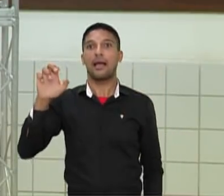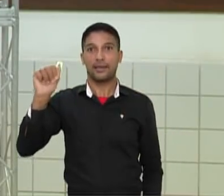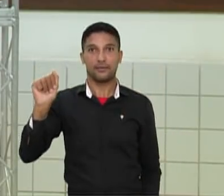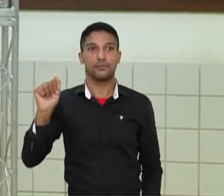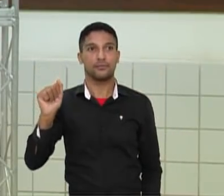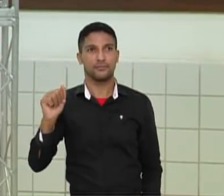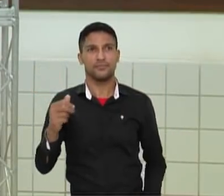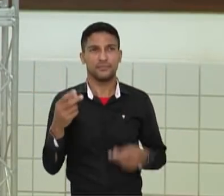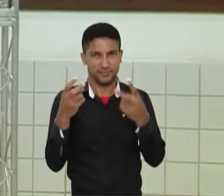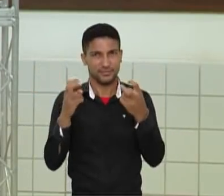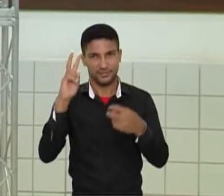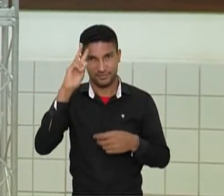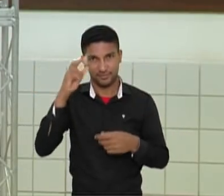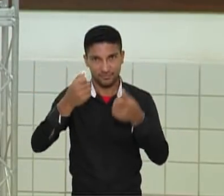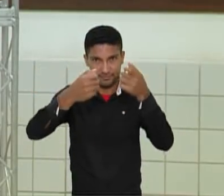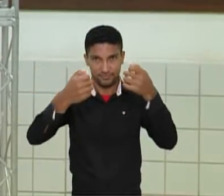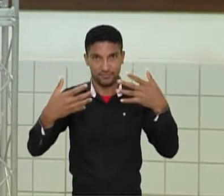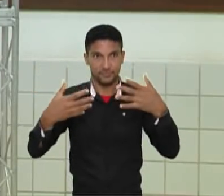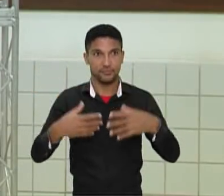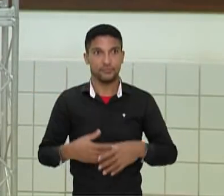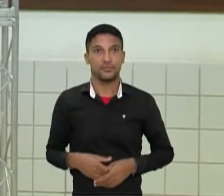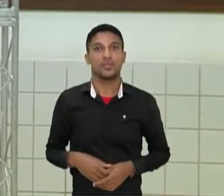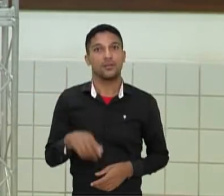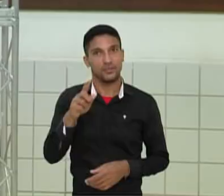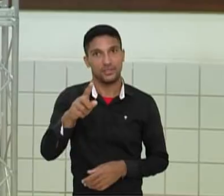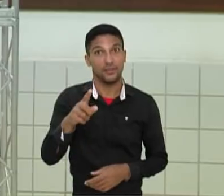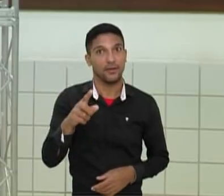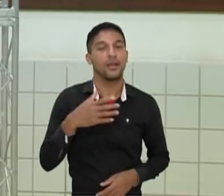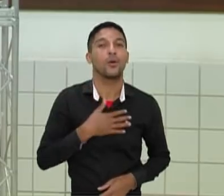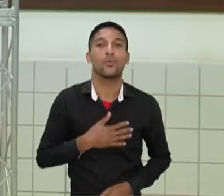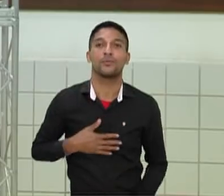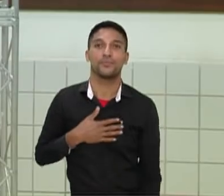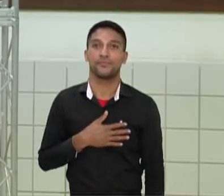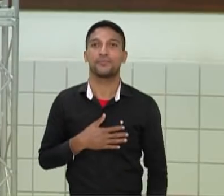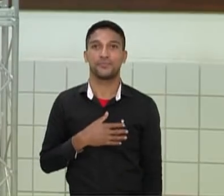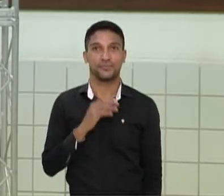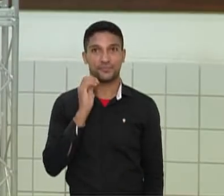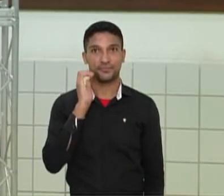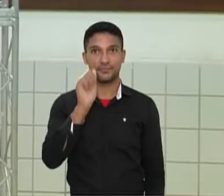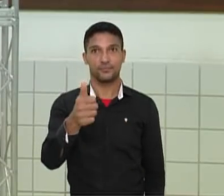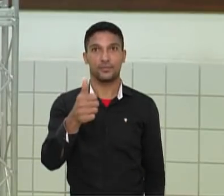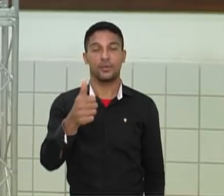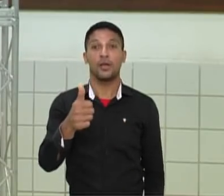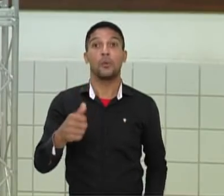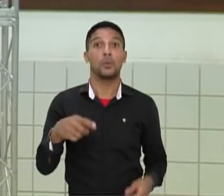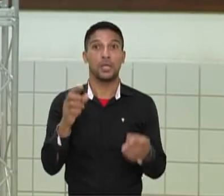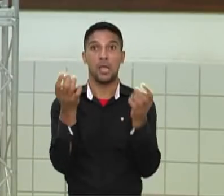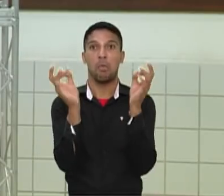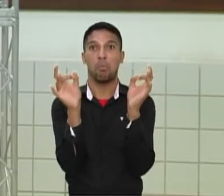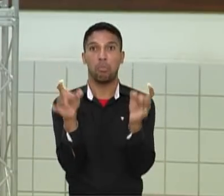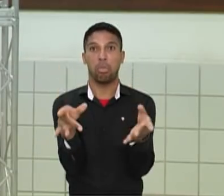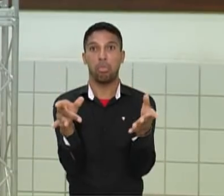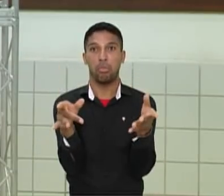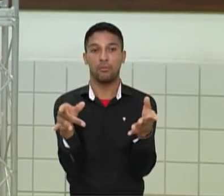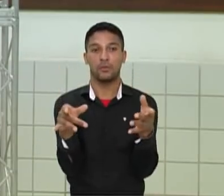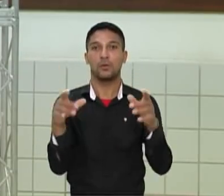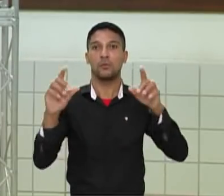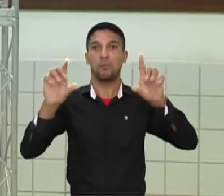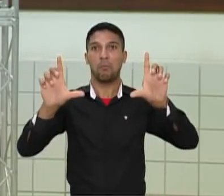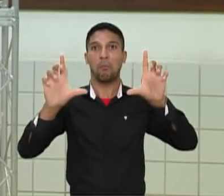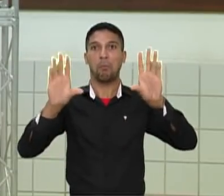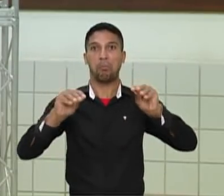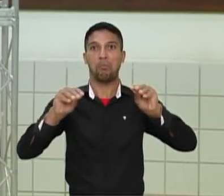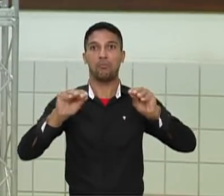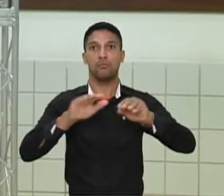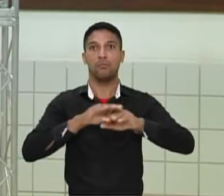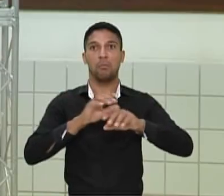aprender a gostar, é muito bom. Então não esqueça, por favor, não nos abandone aqui do outro lado da telinha,